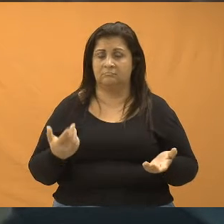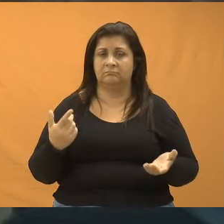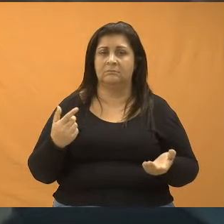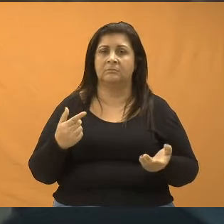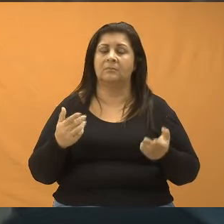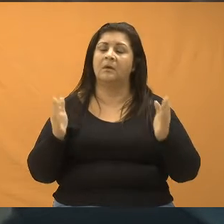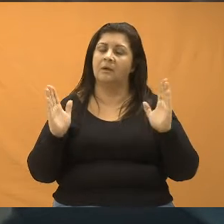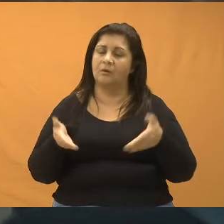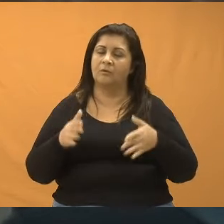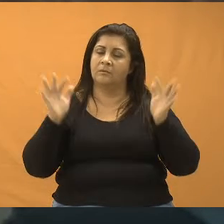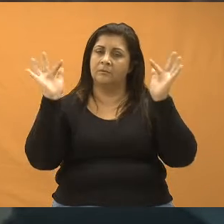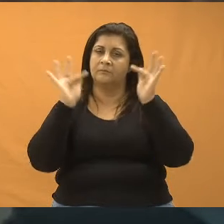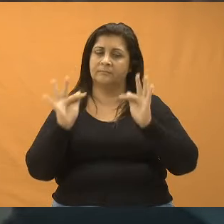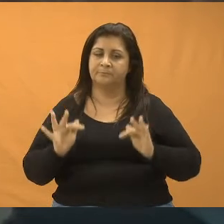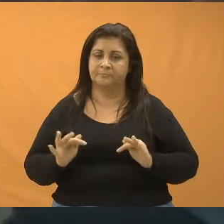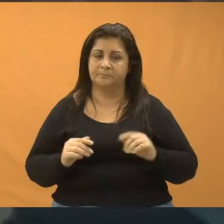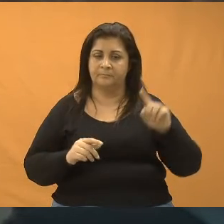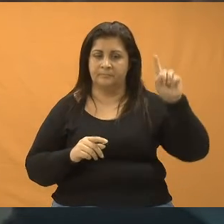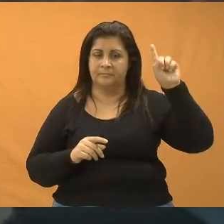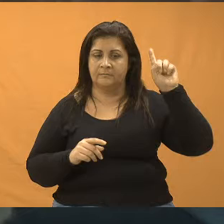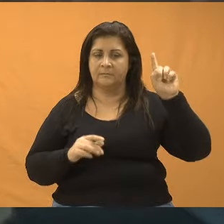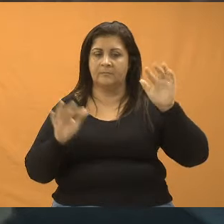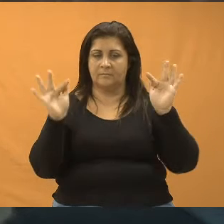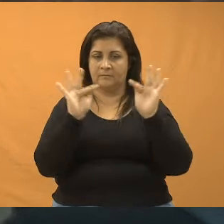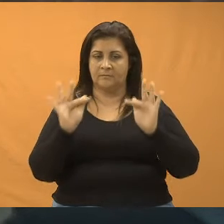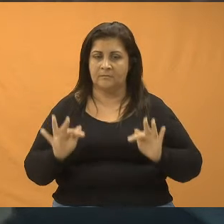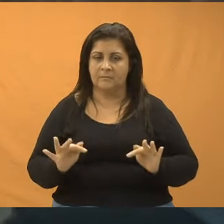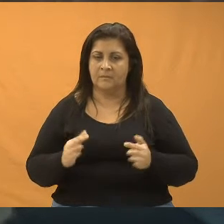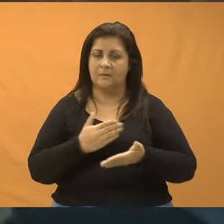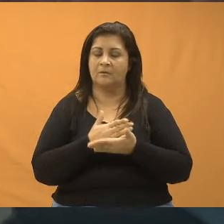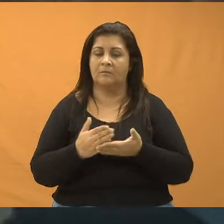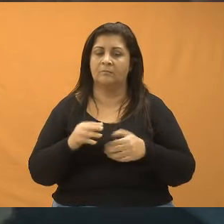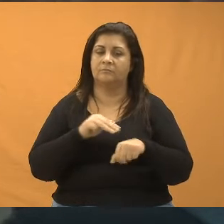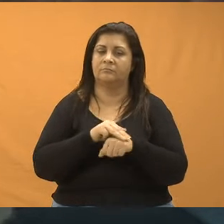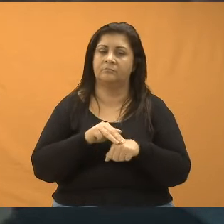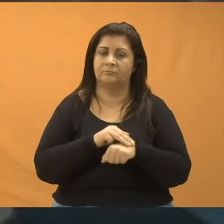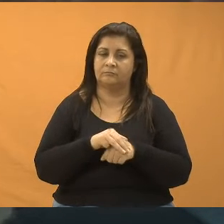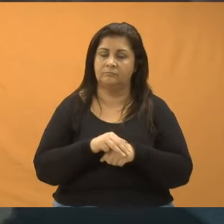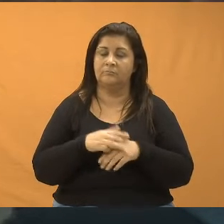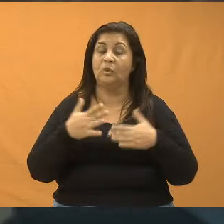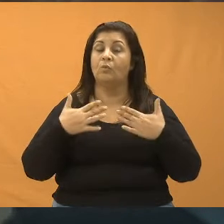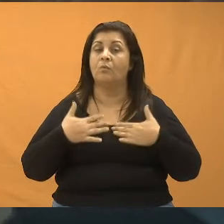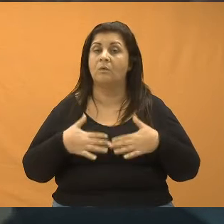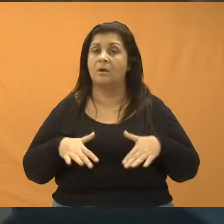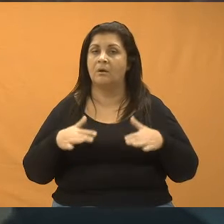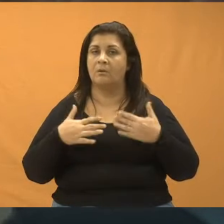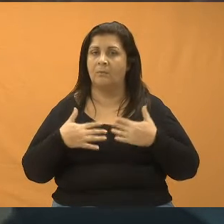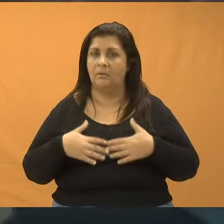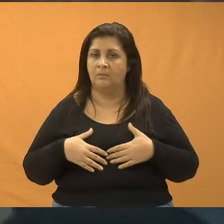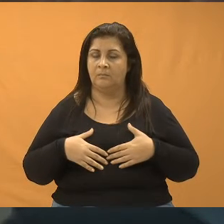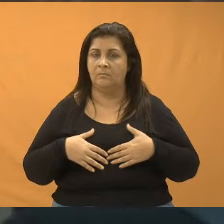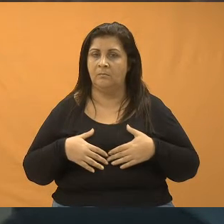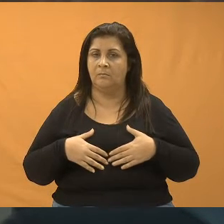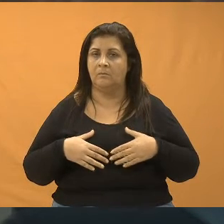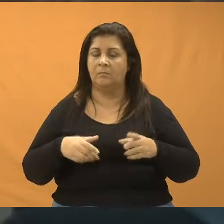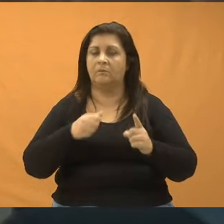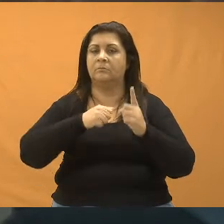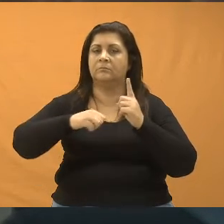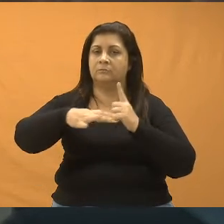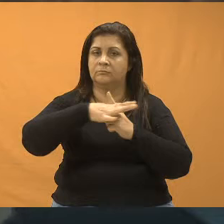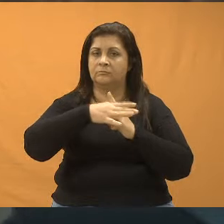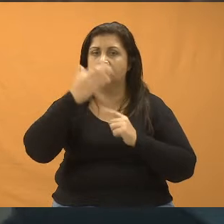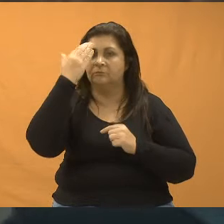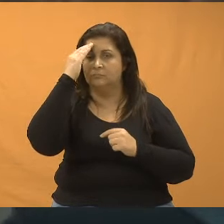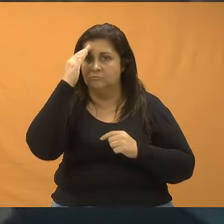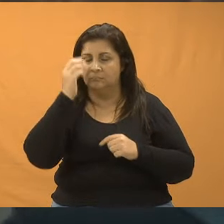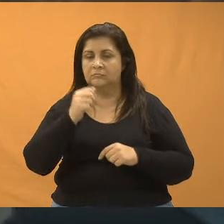fico feliz com essa maturidade de abertura de discussão, sem pressa, para que a sociedade entenda, para que nós,